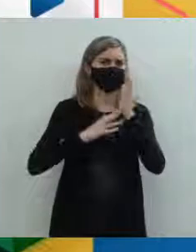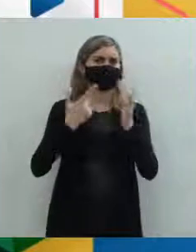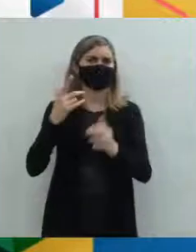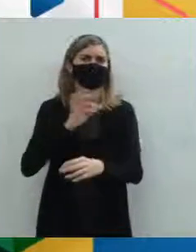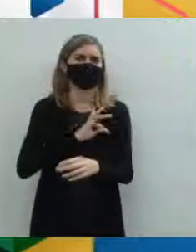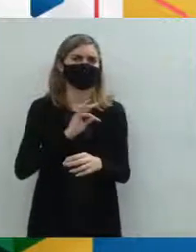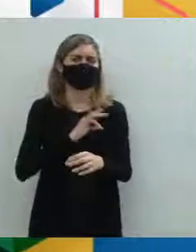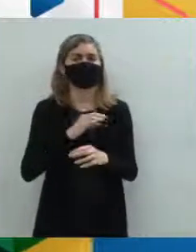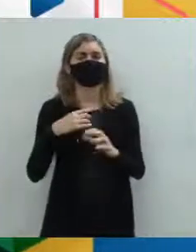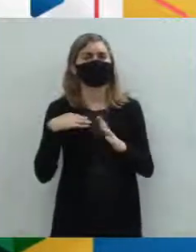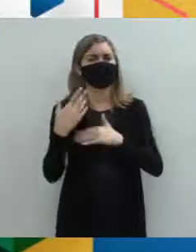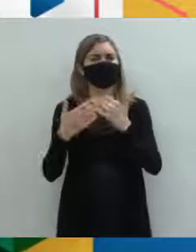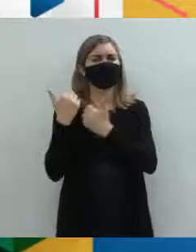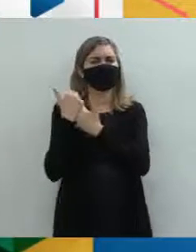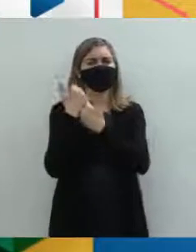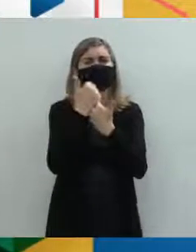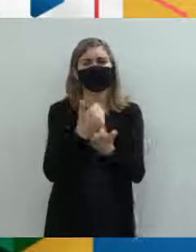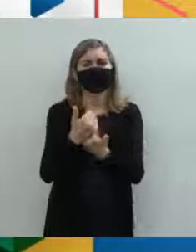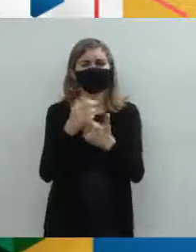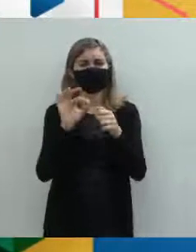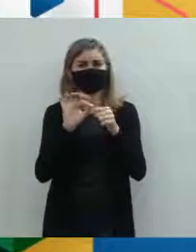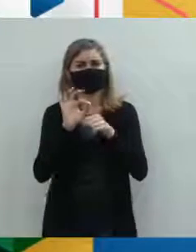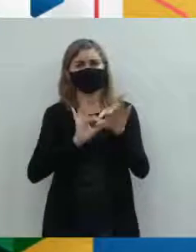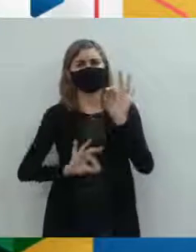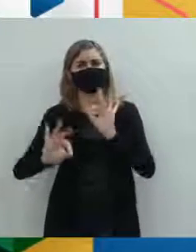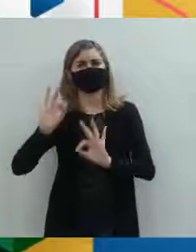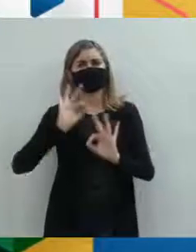que tendem a representar construções